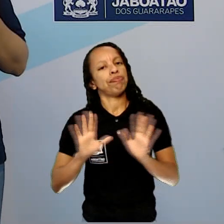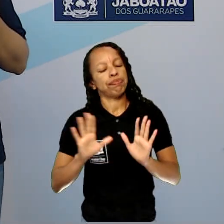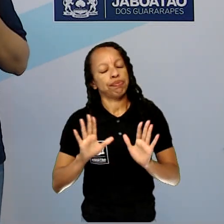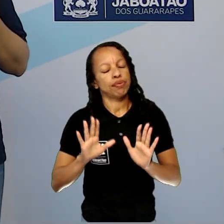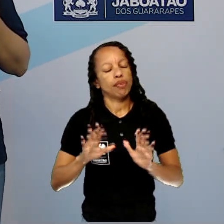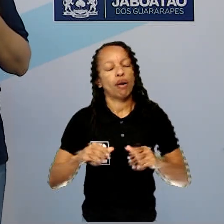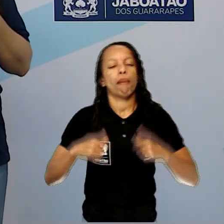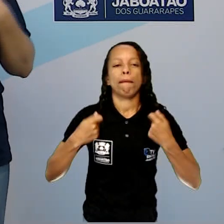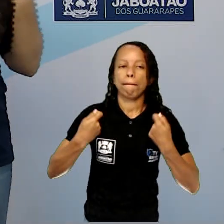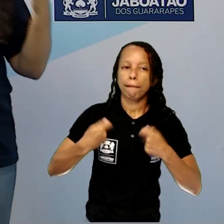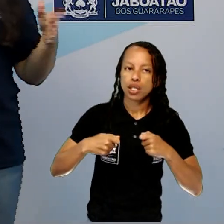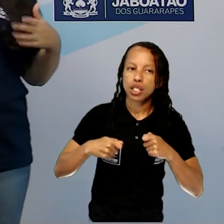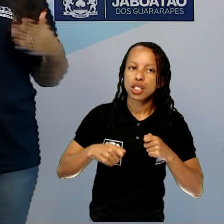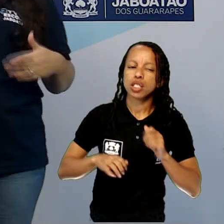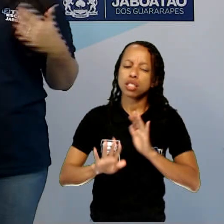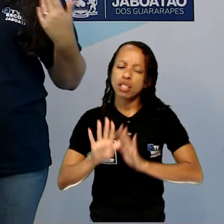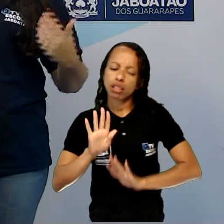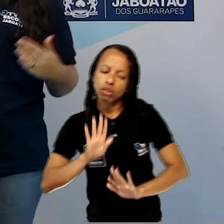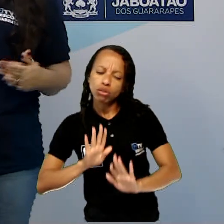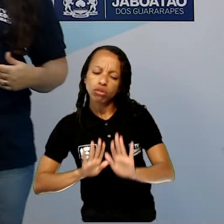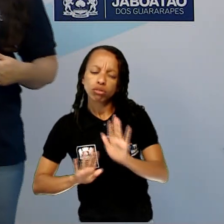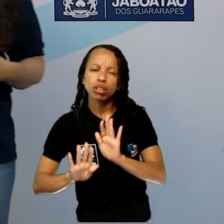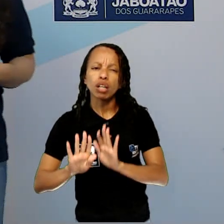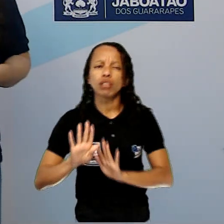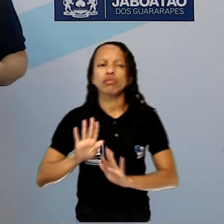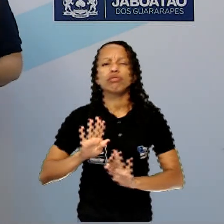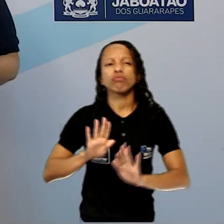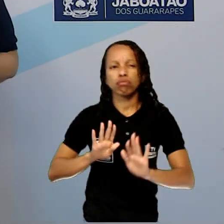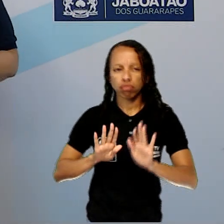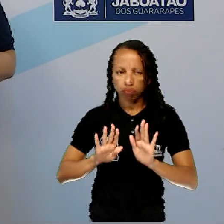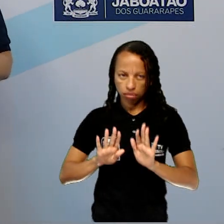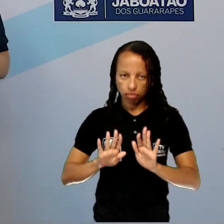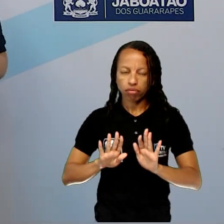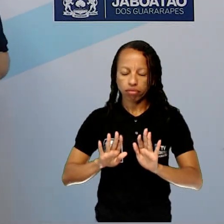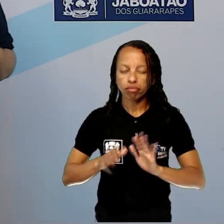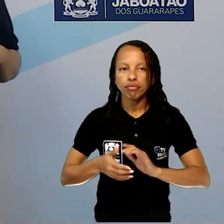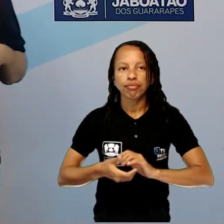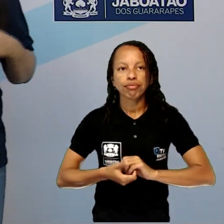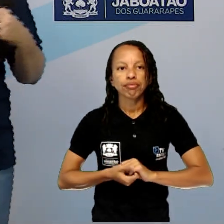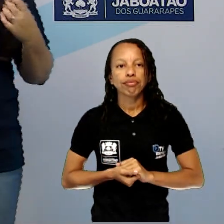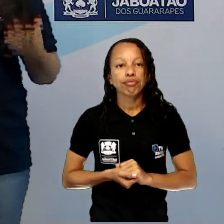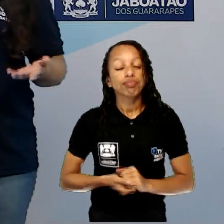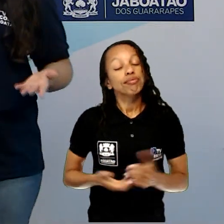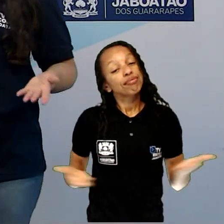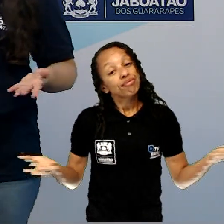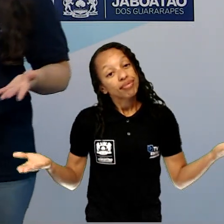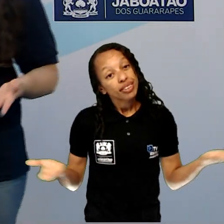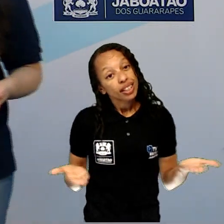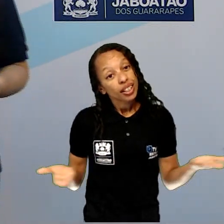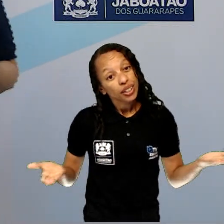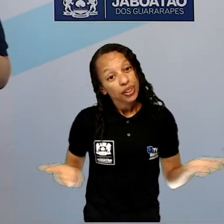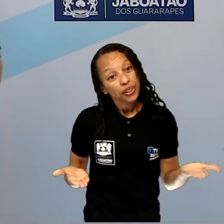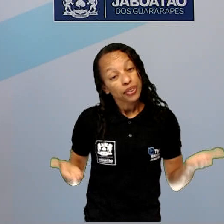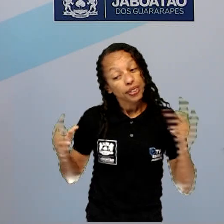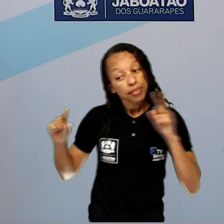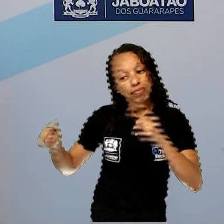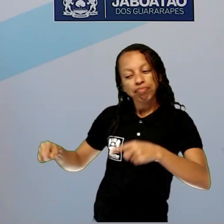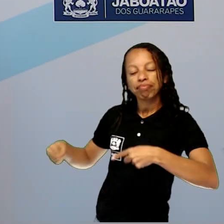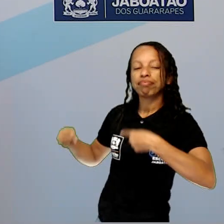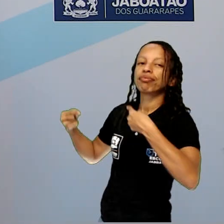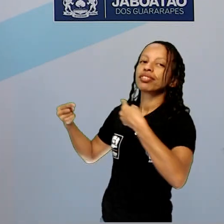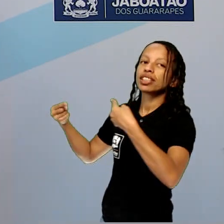passar muito mal. Então, a gente tem que ficar atento a esses outros fatores. Por hoje, a gente vai ter um